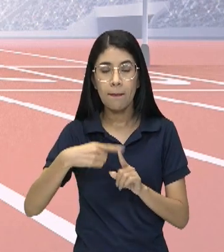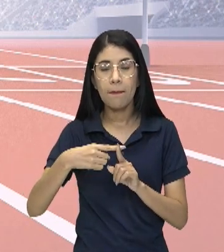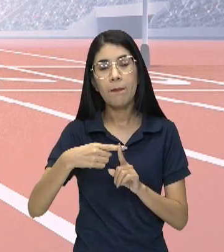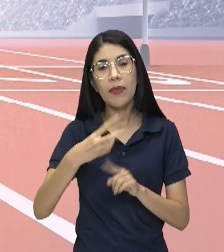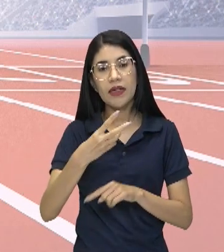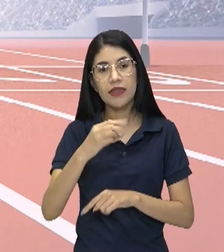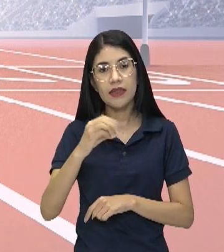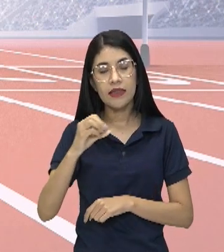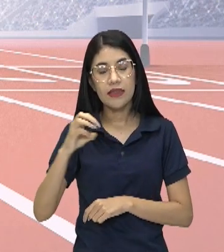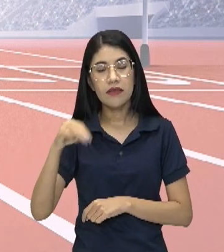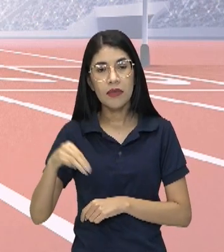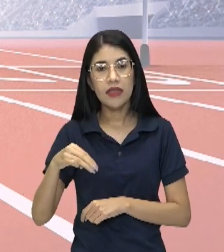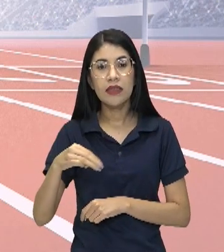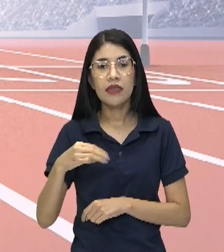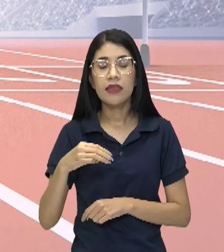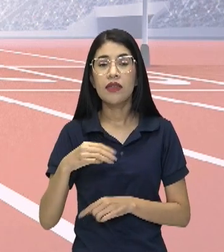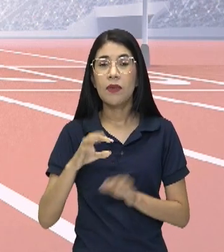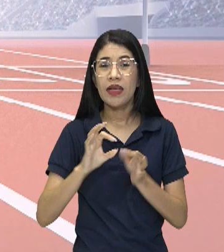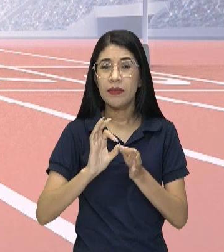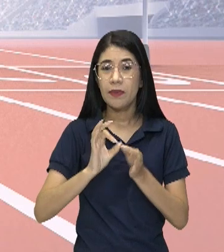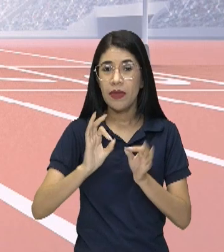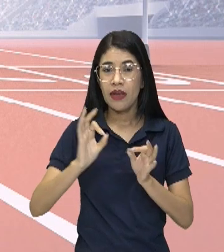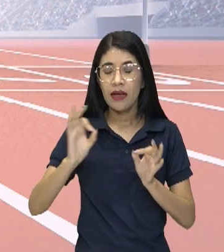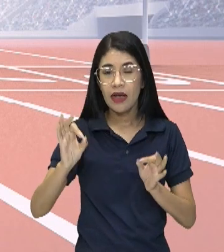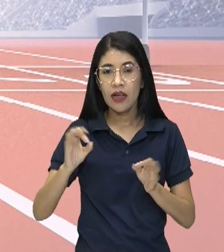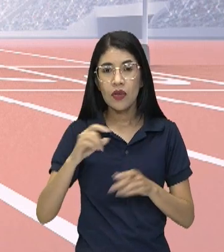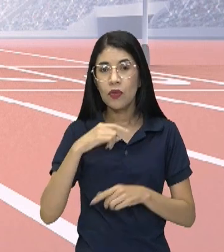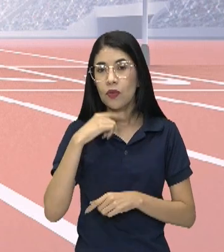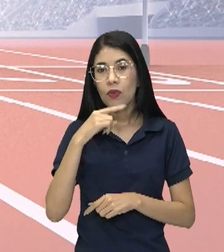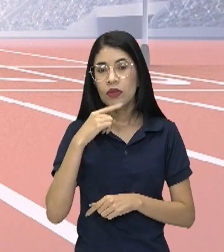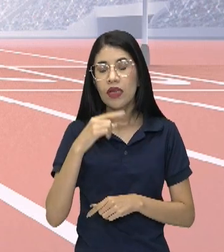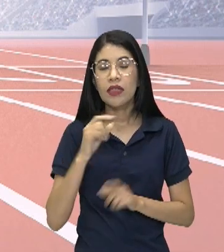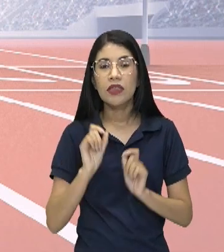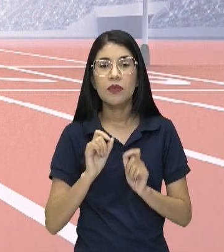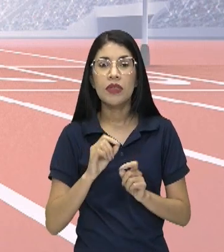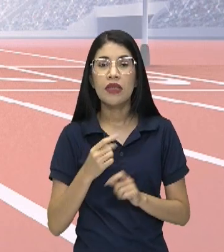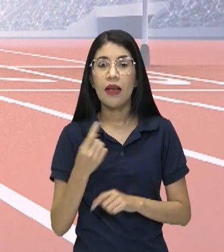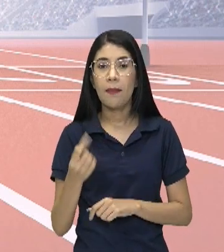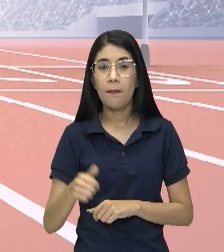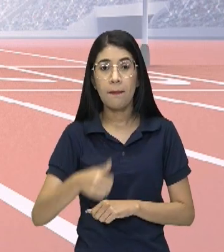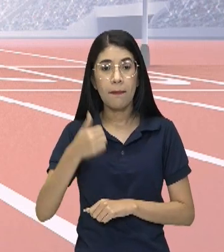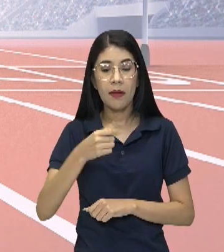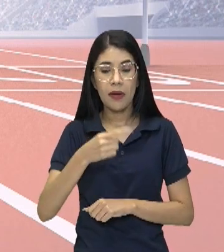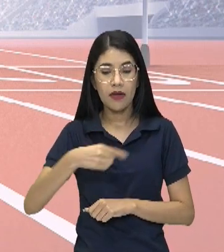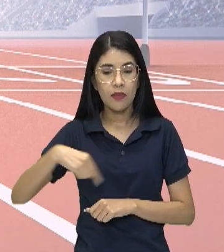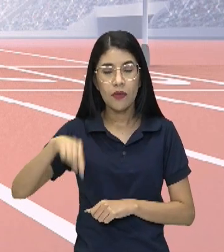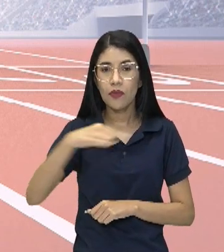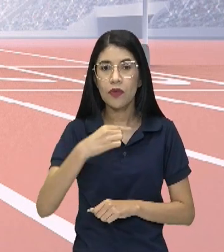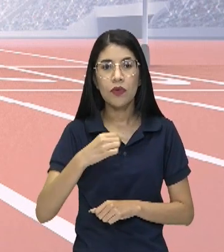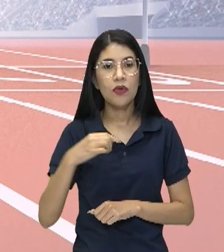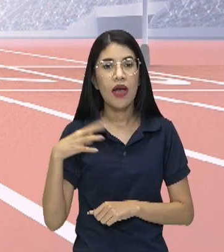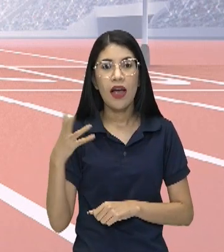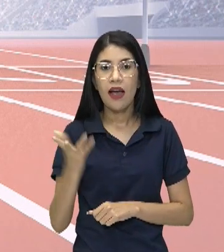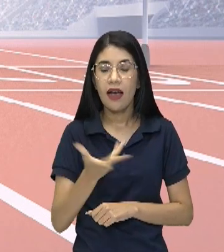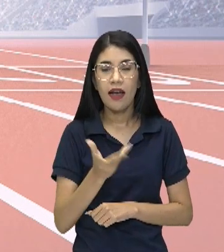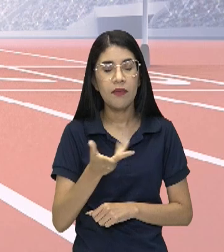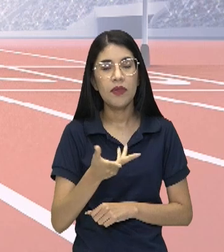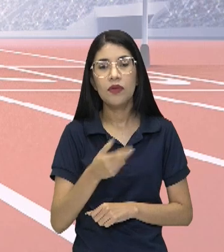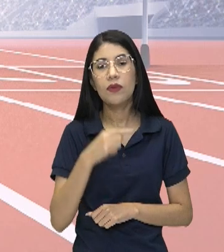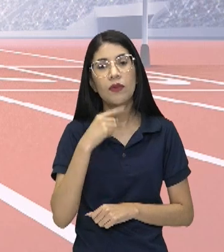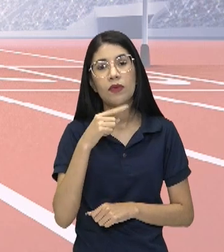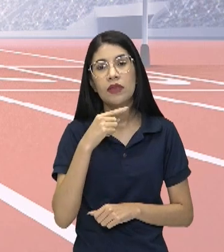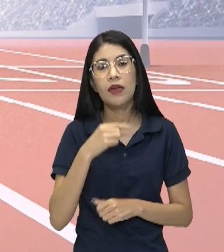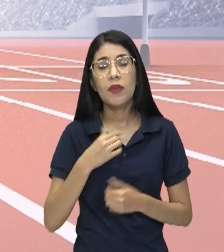é bastante ali na pista, né? Não dá para na primeira volta você já queimar toda a energia que você tem. Você vai terminar a